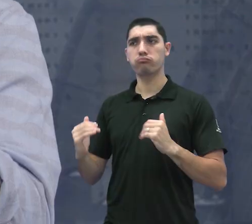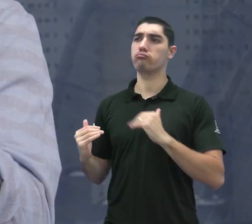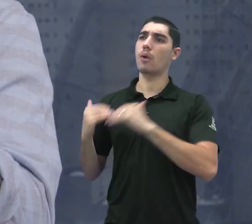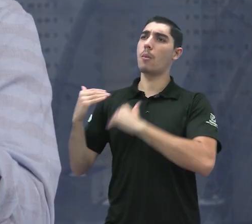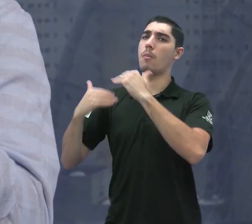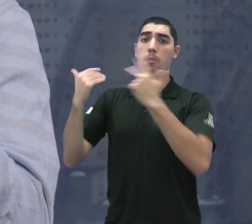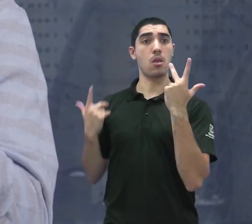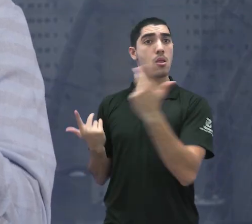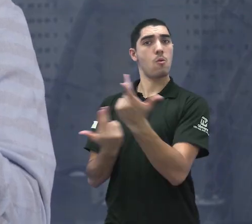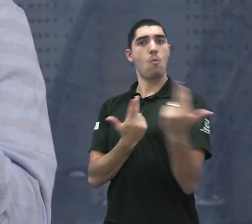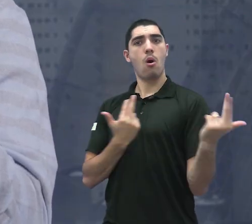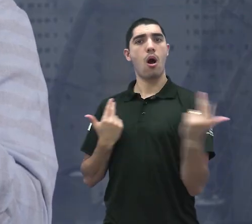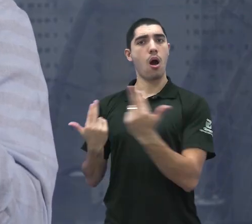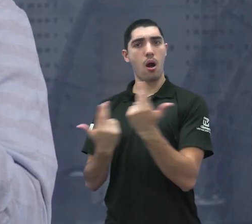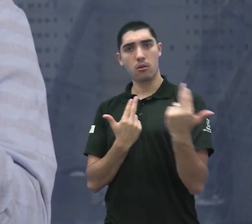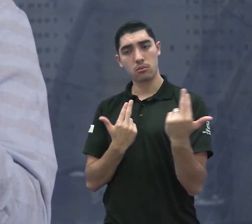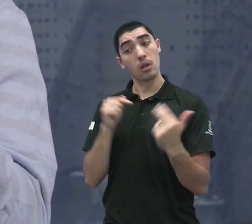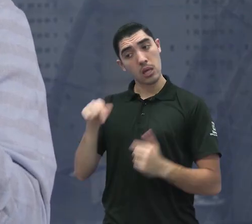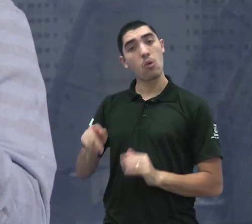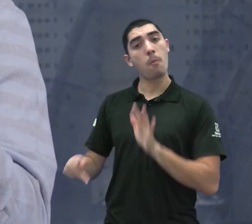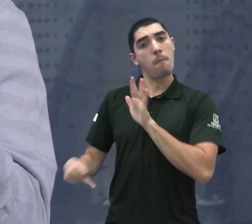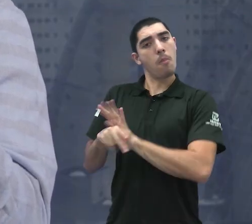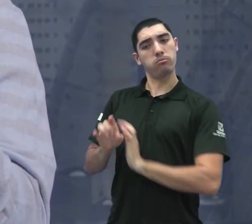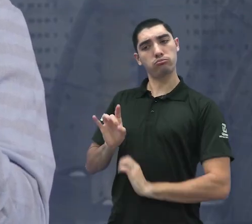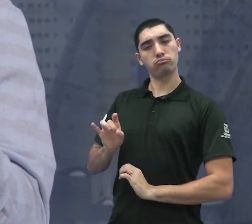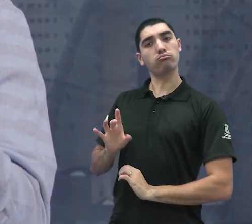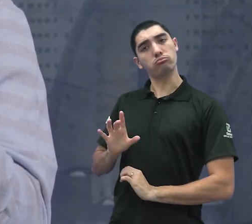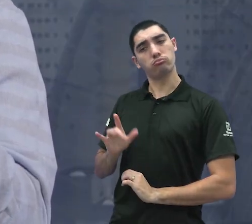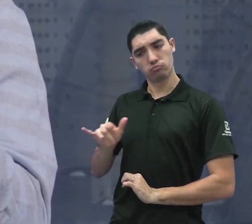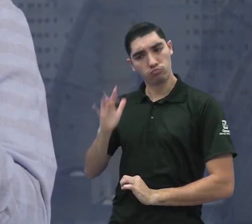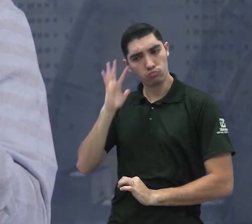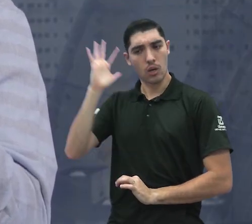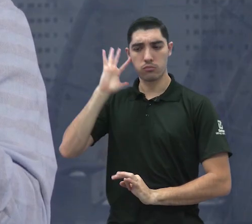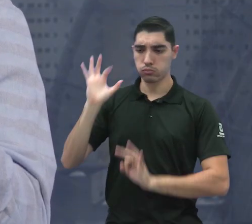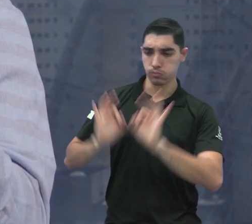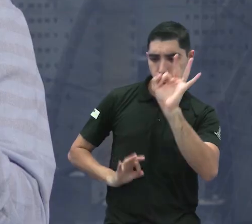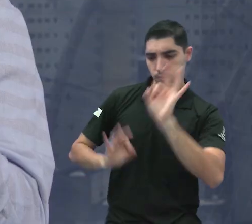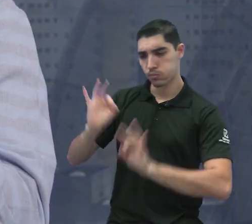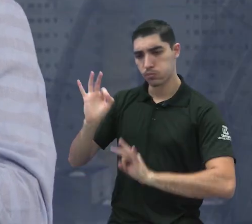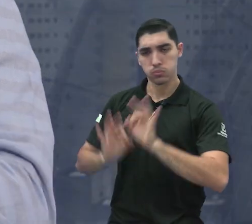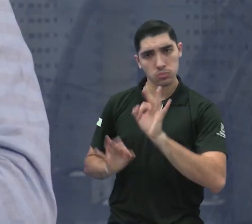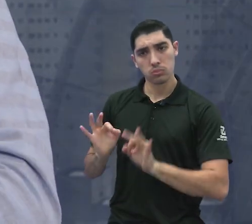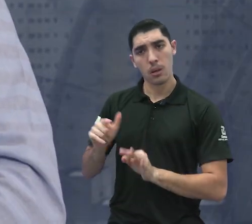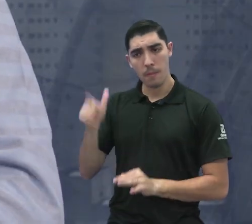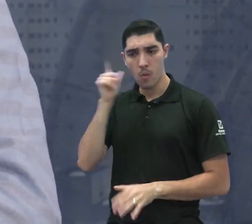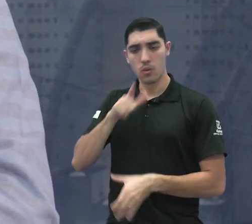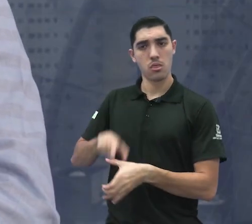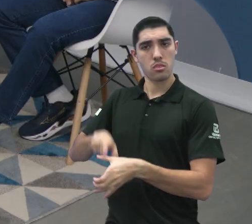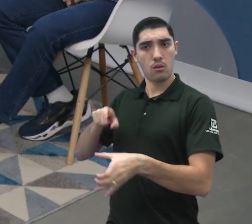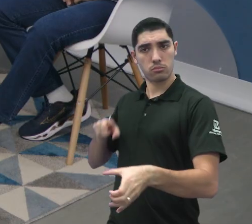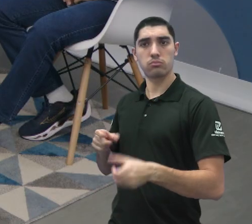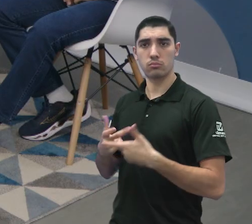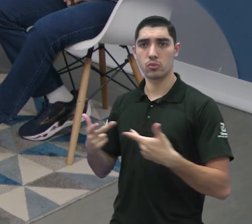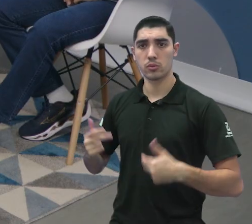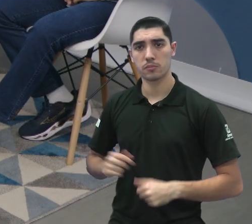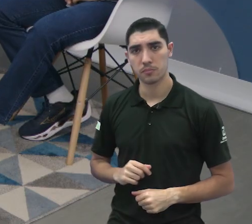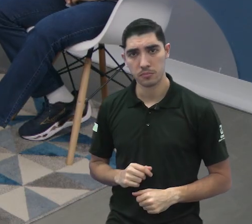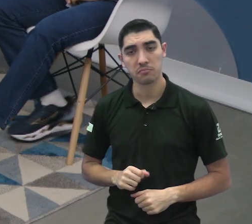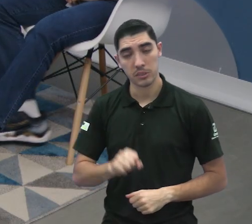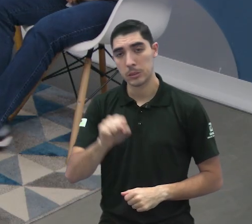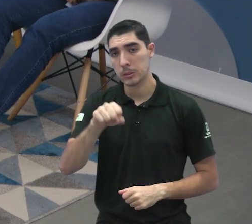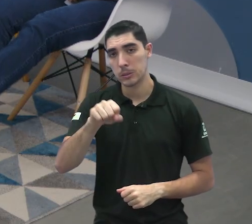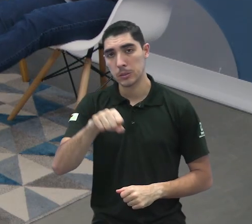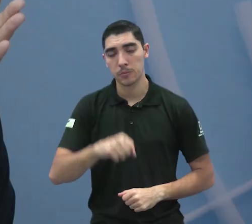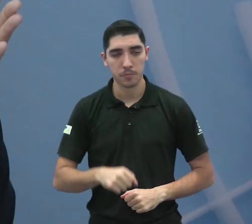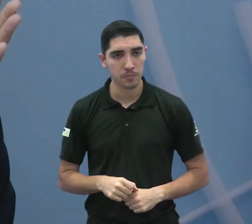mas também buscando o seu próprio autônomo desenvolvimento nas questões que lhes são mais importantes. Sim. Você citou